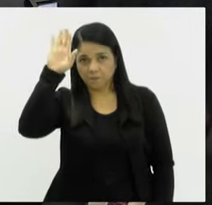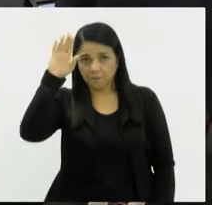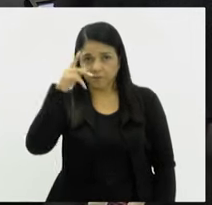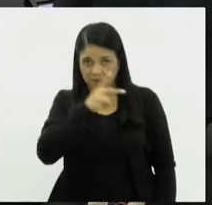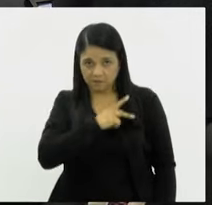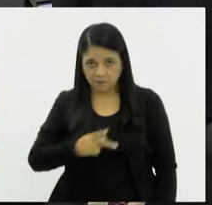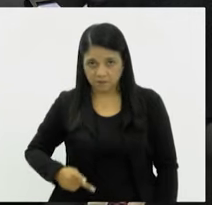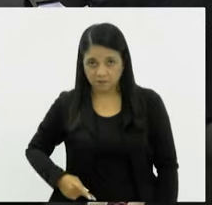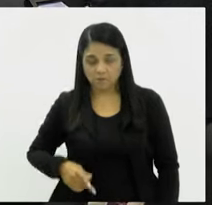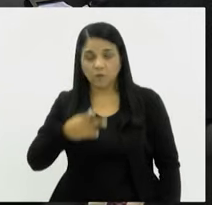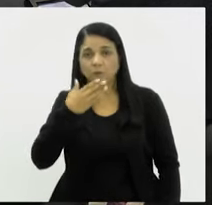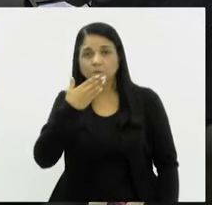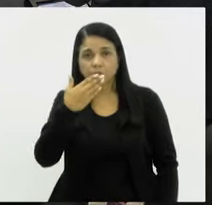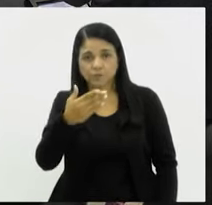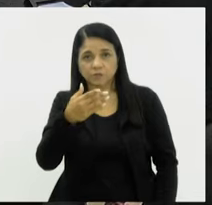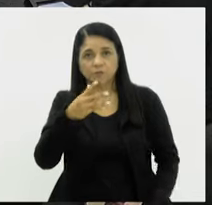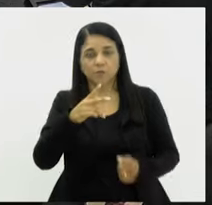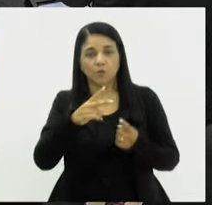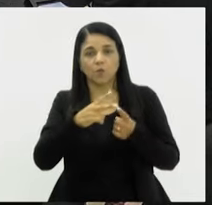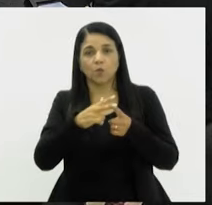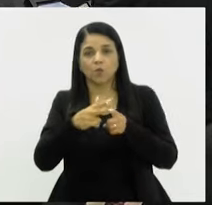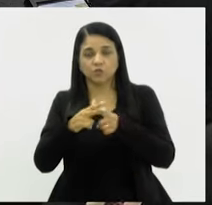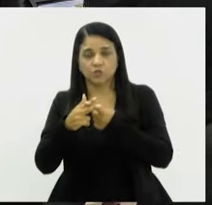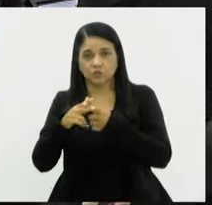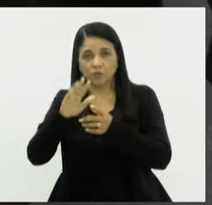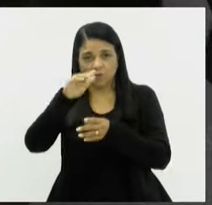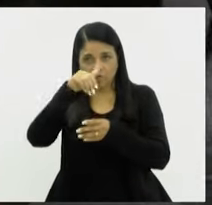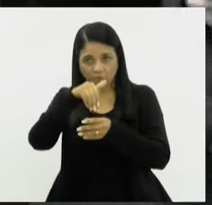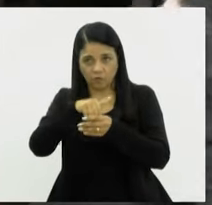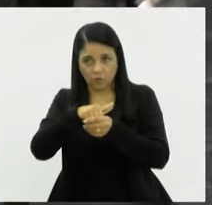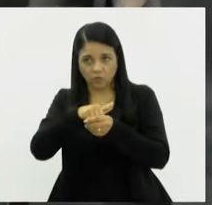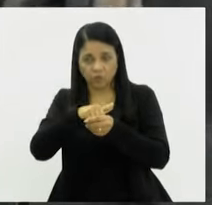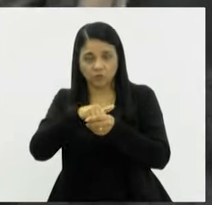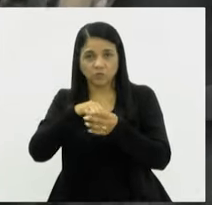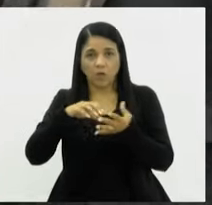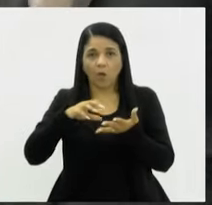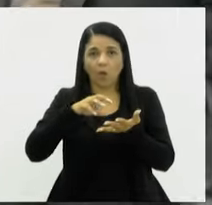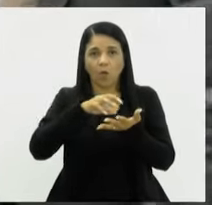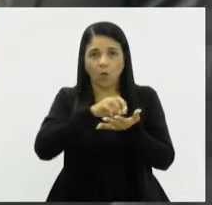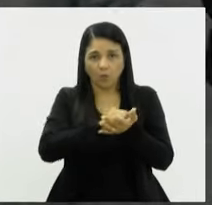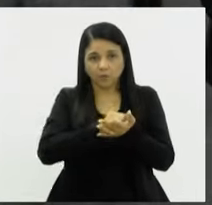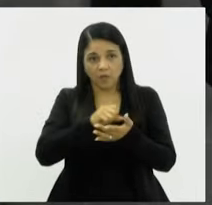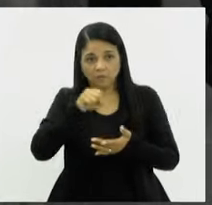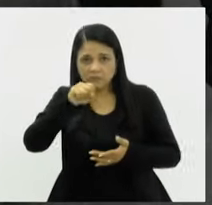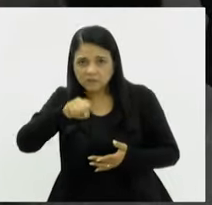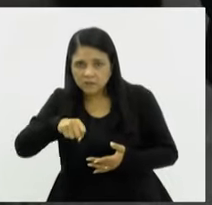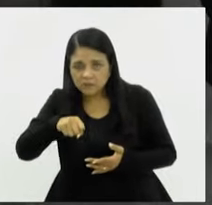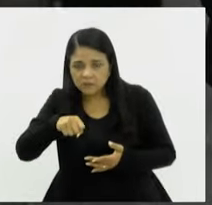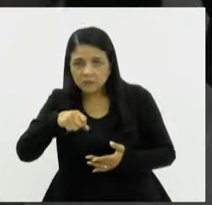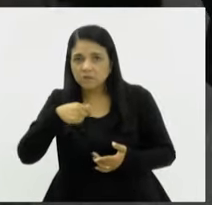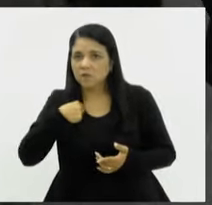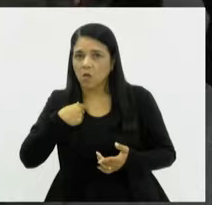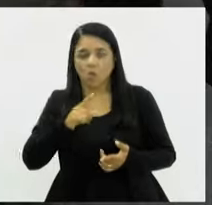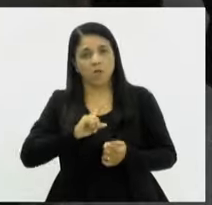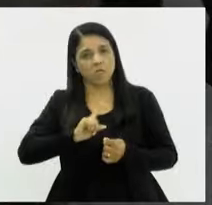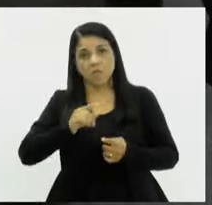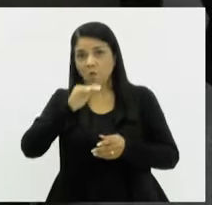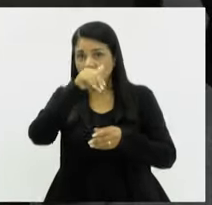pedir a Vossa Excelência para corrigir meu voto. Está computado como sim e meu voto é